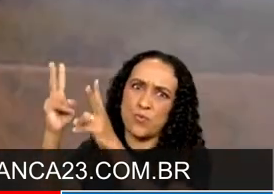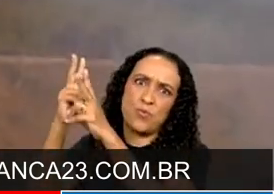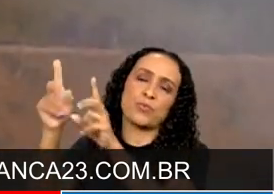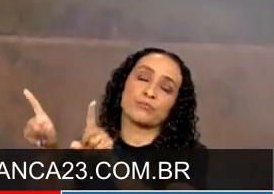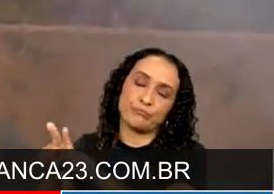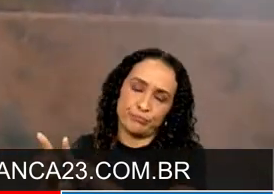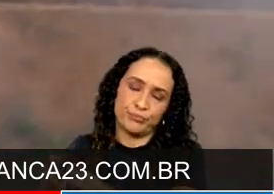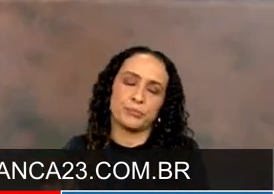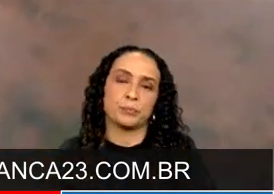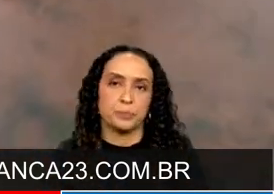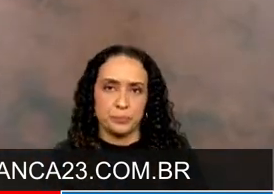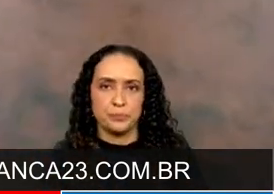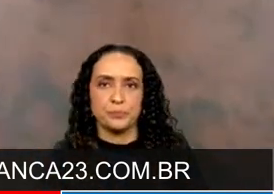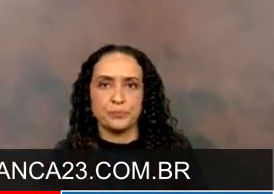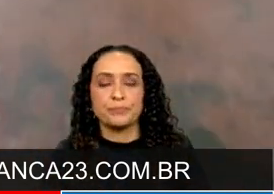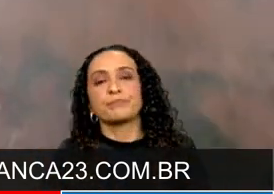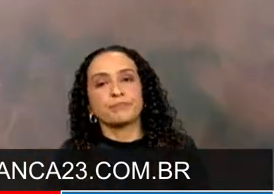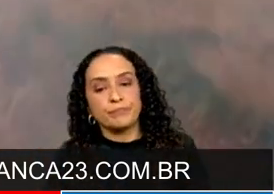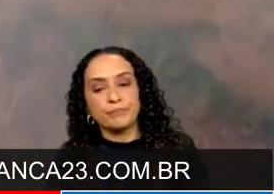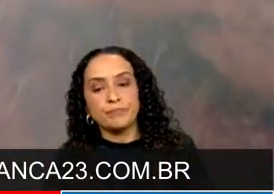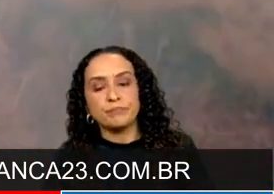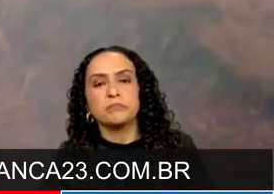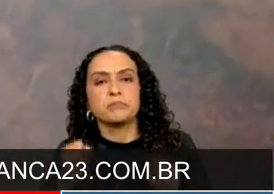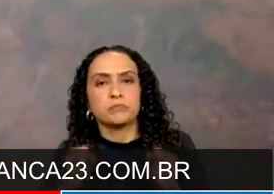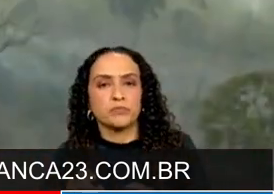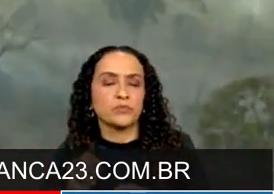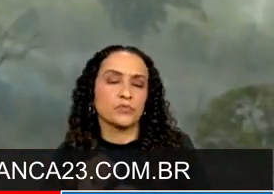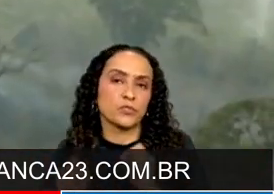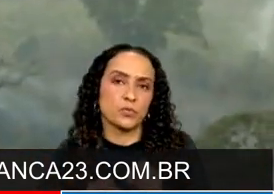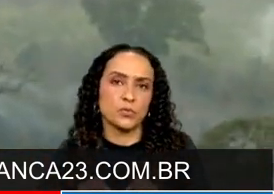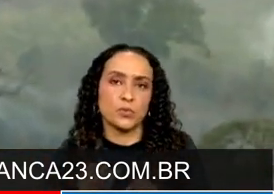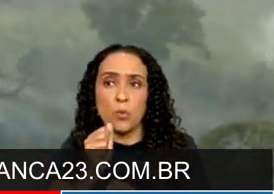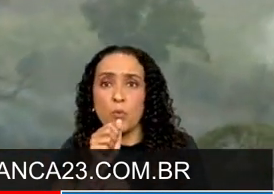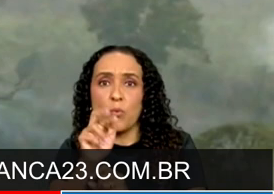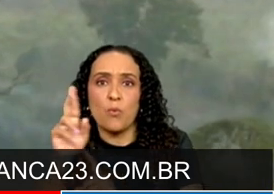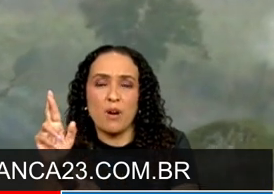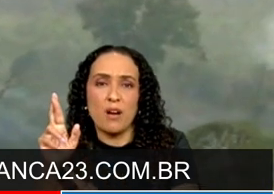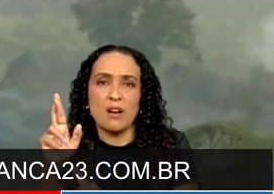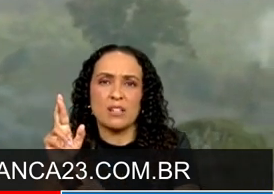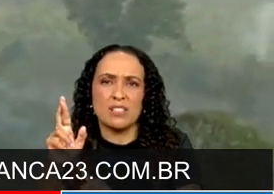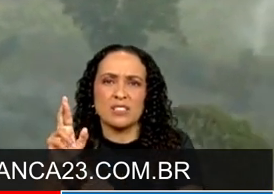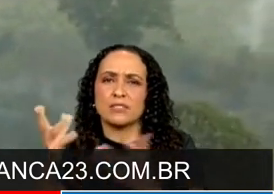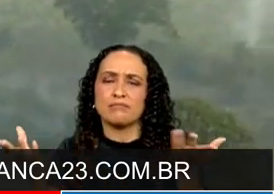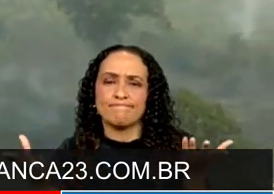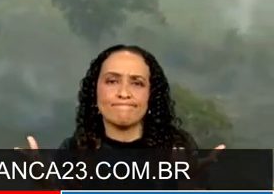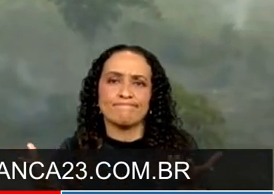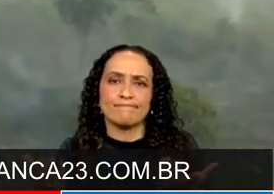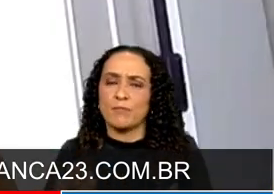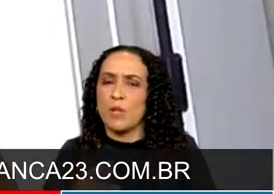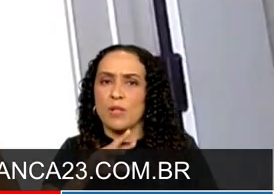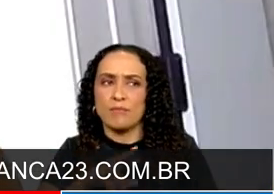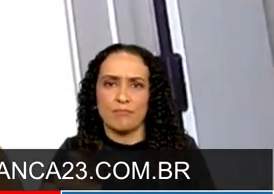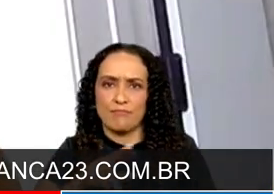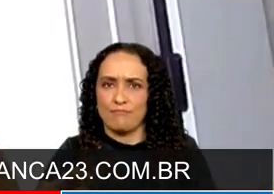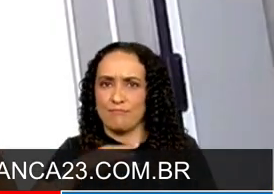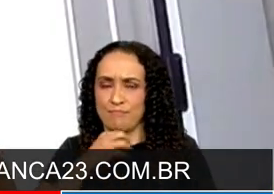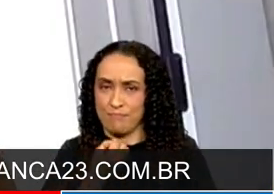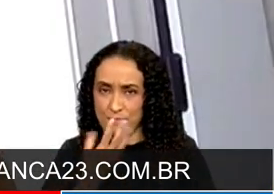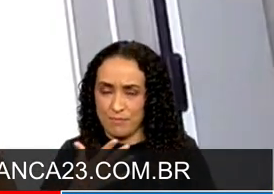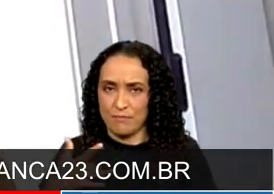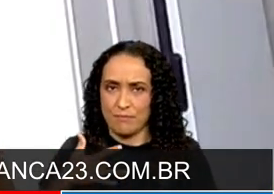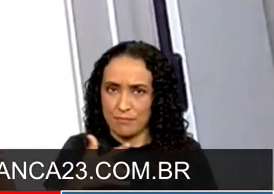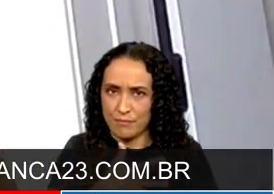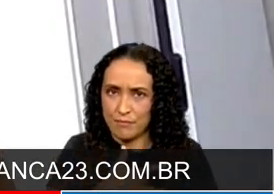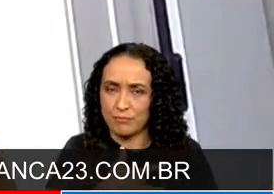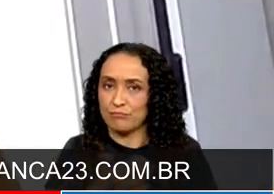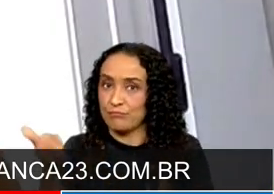relacionada a essas queimadas, que pode deixar o ar muito impróprio para a saúde, até mais impróprio para a